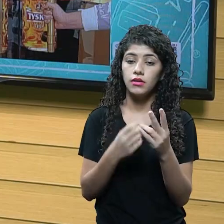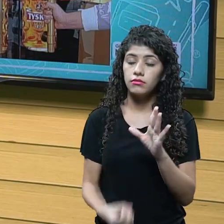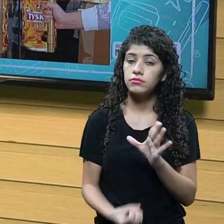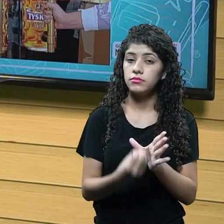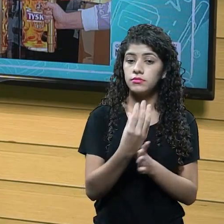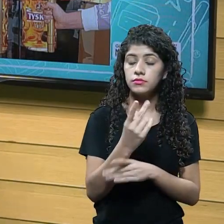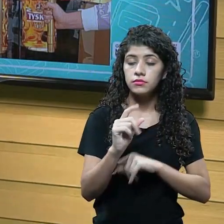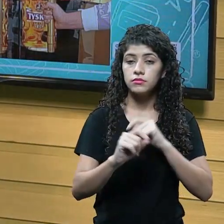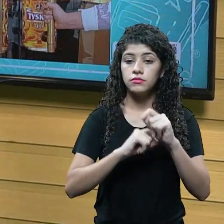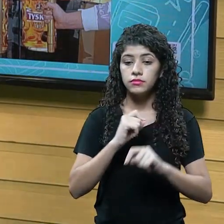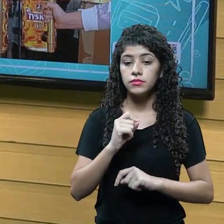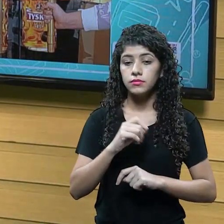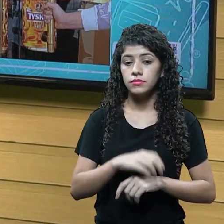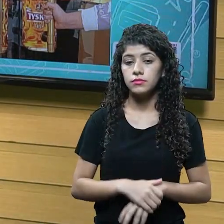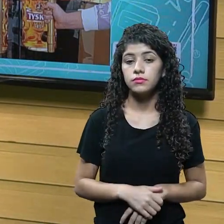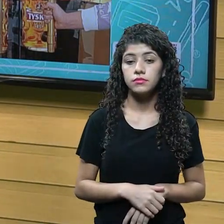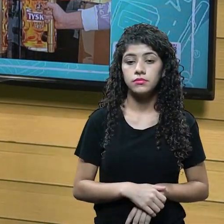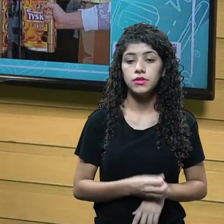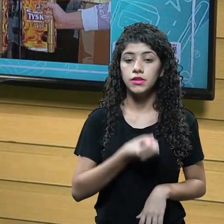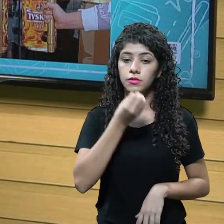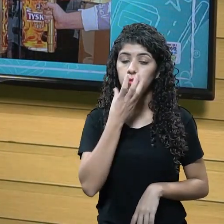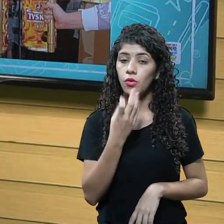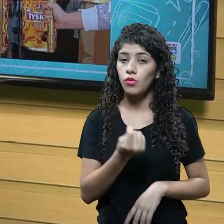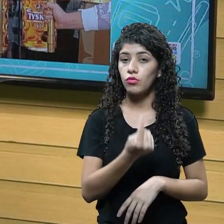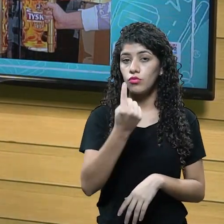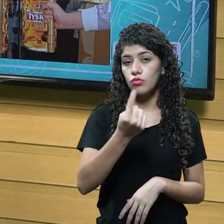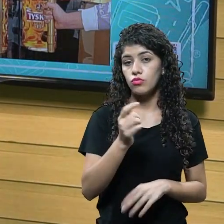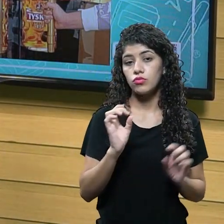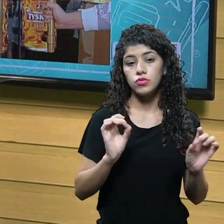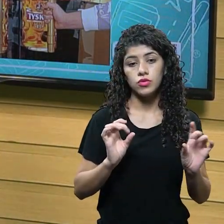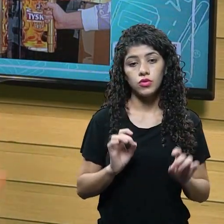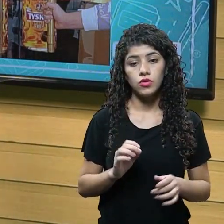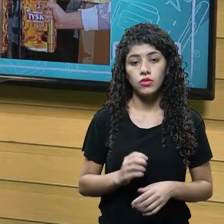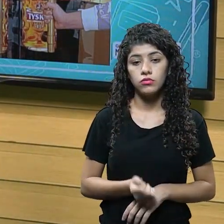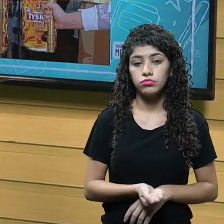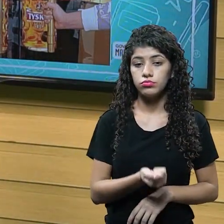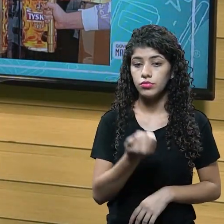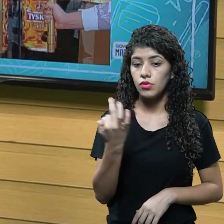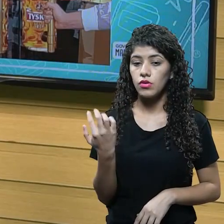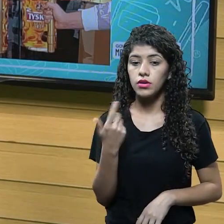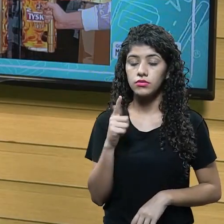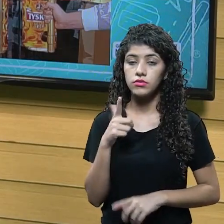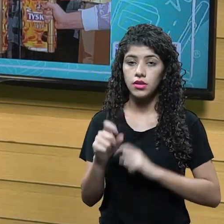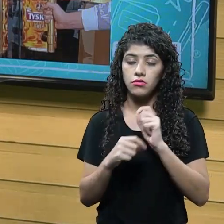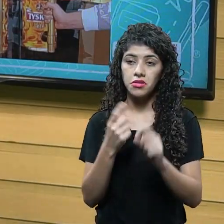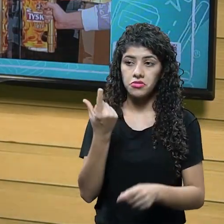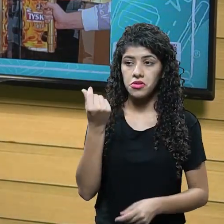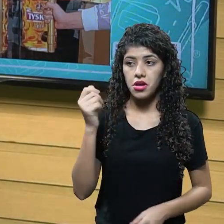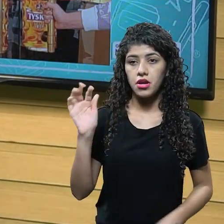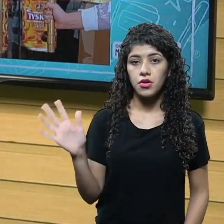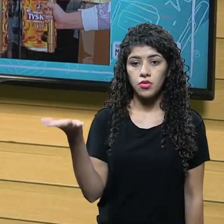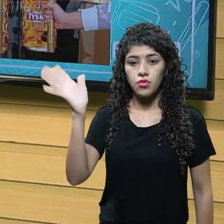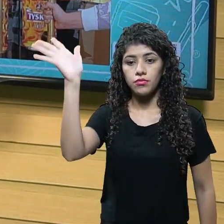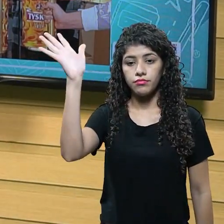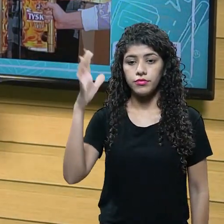modelo deve ter sido um protótipo único, pode ter sido aplicado poucas vezes, só que não teve investimento absurdo, com certeza. E foi impactante, não foi? Ambas